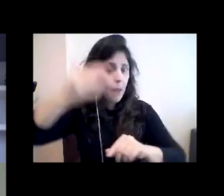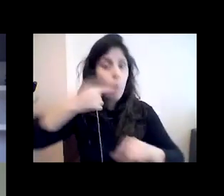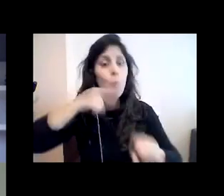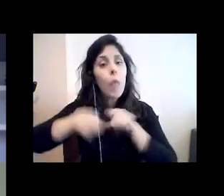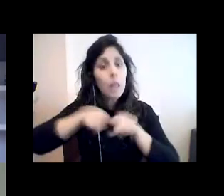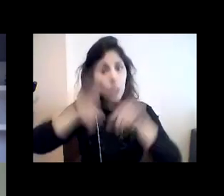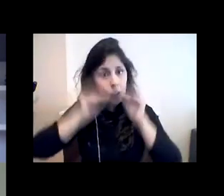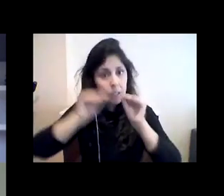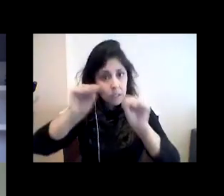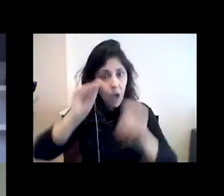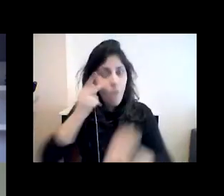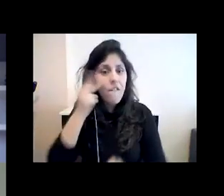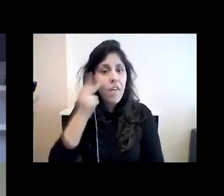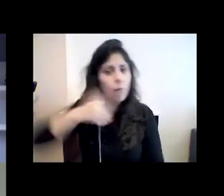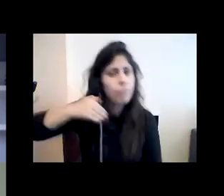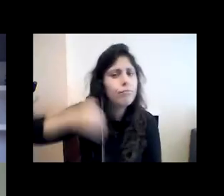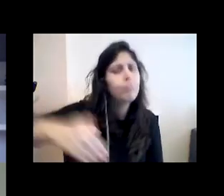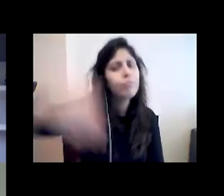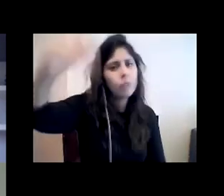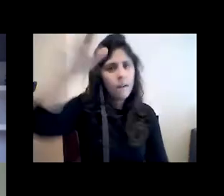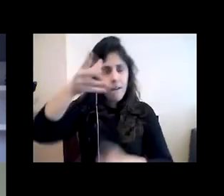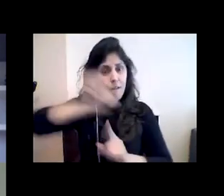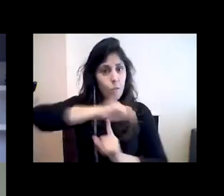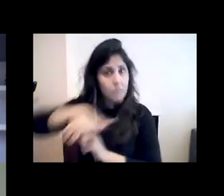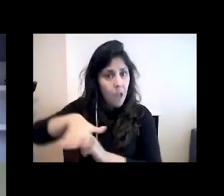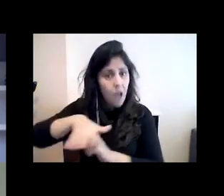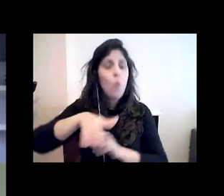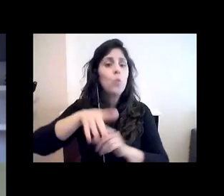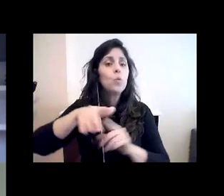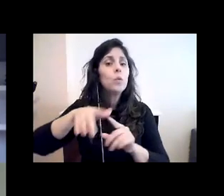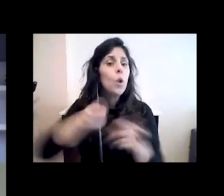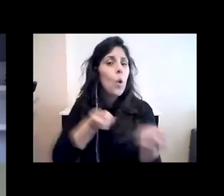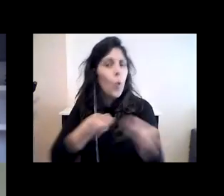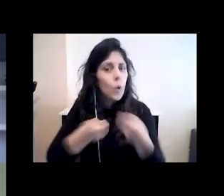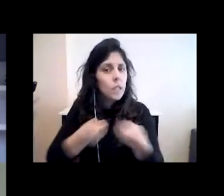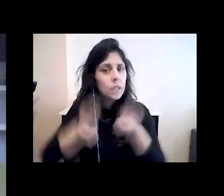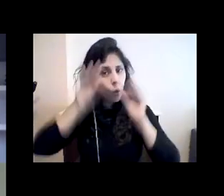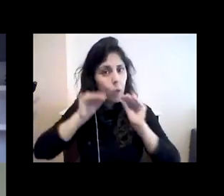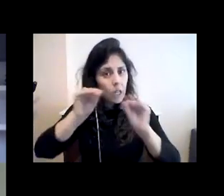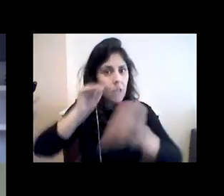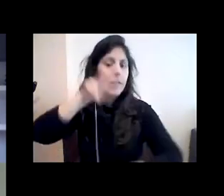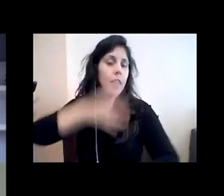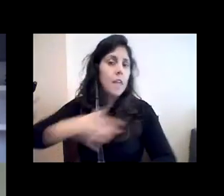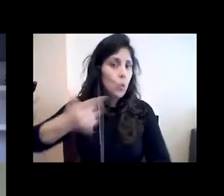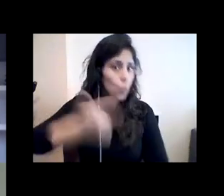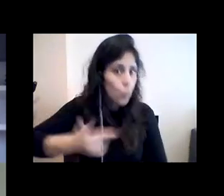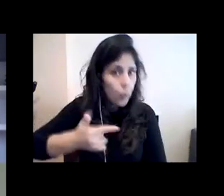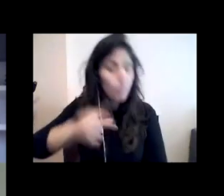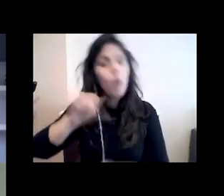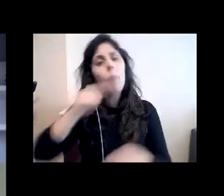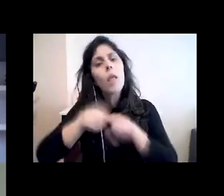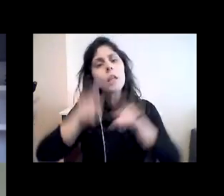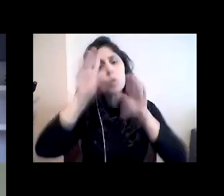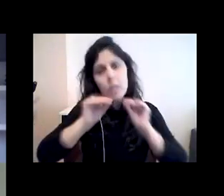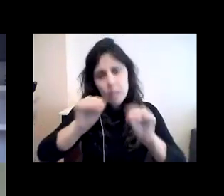longo da vida, sociologia da educação e da formação, coordenação educativa e direção de turma, políticas educativas, globalização